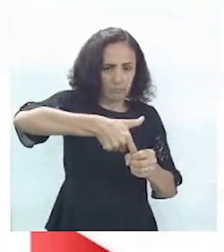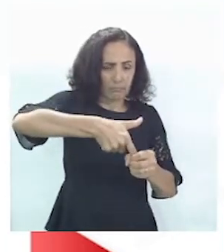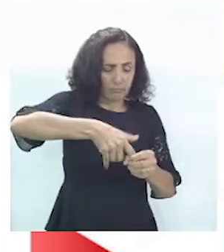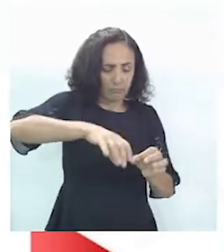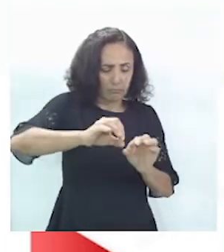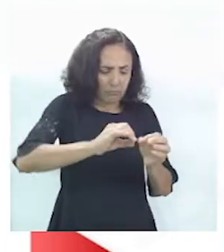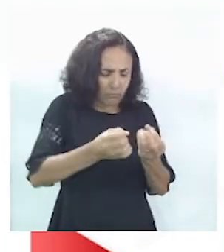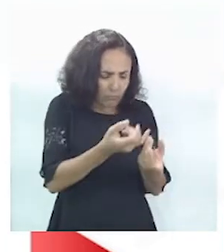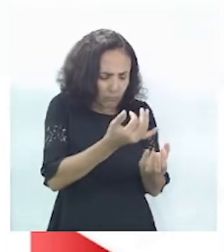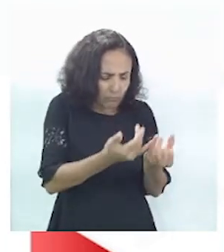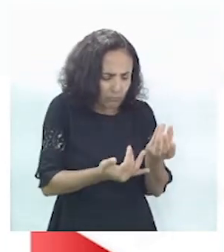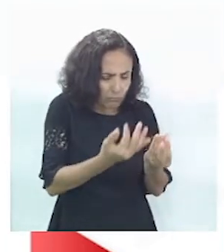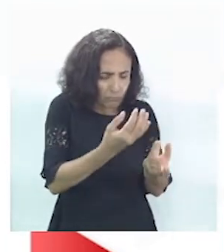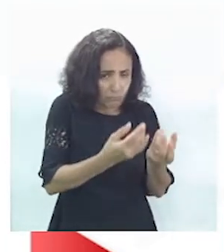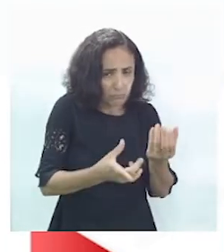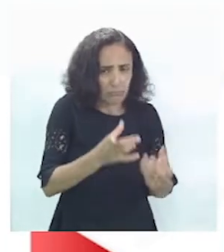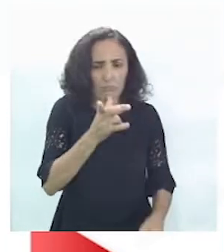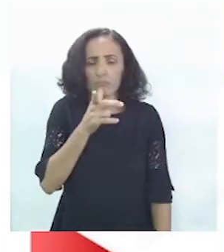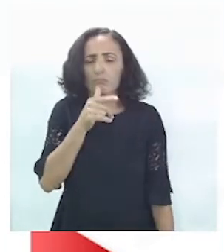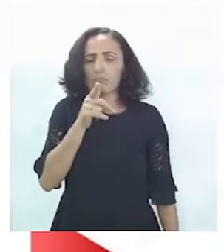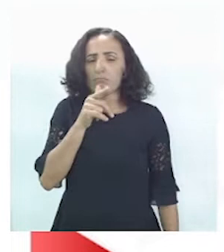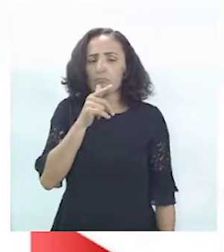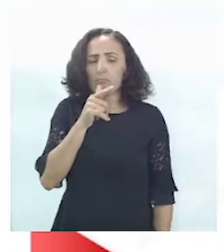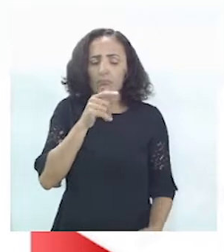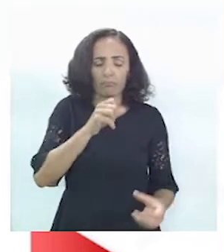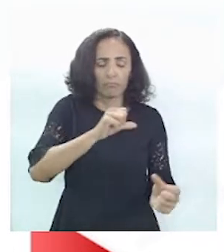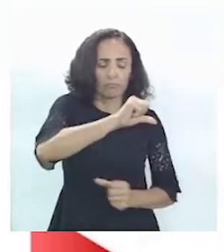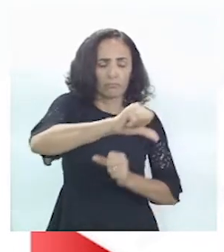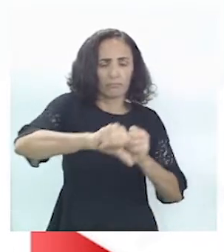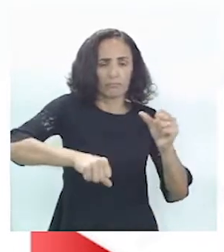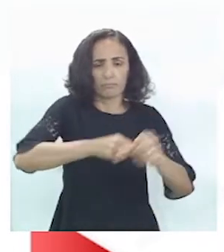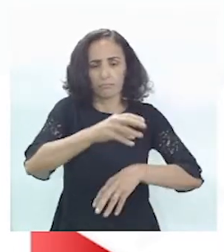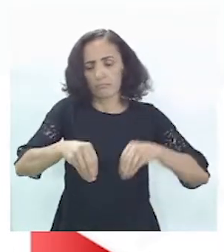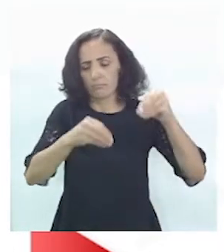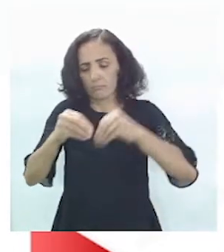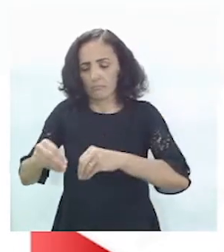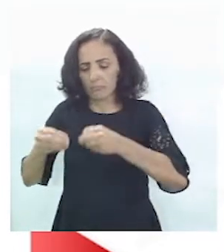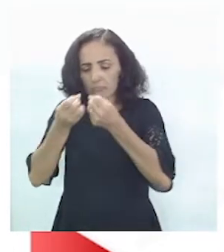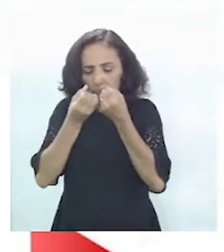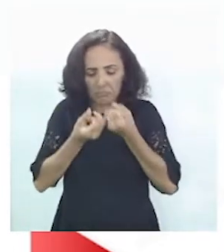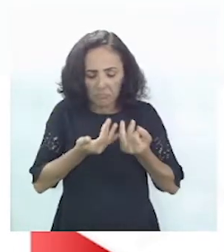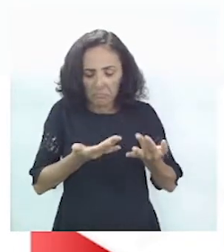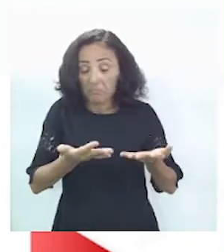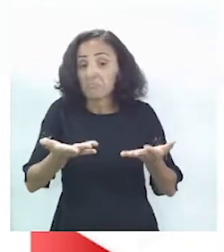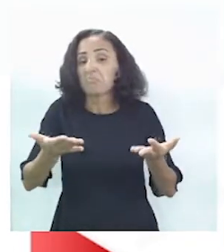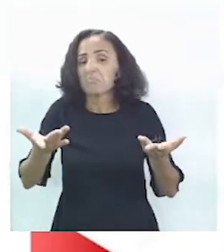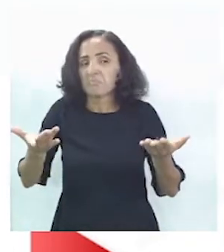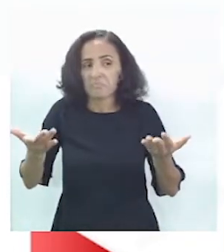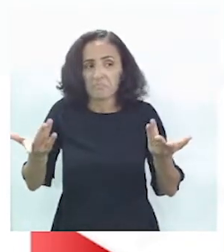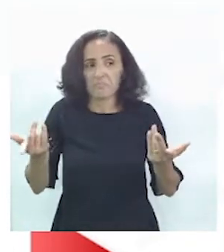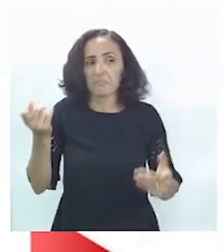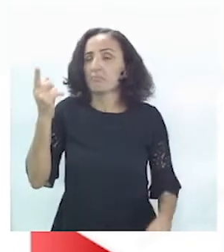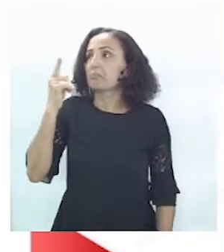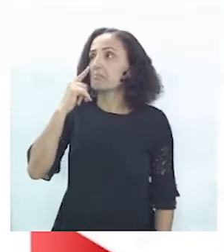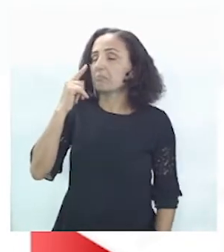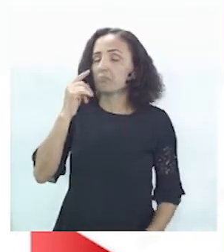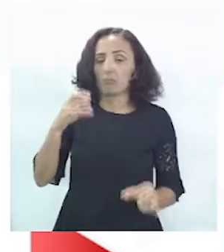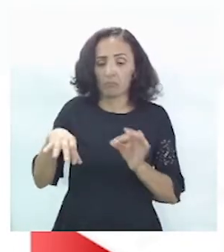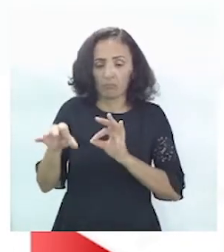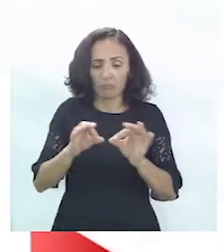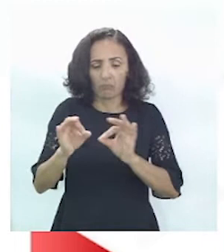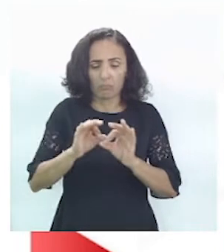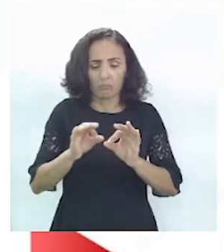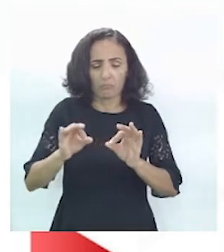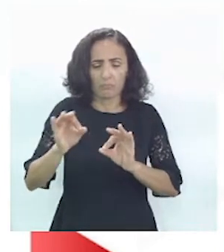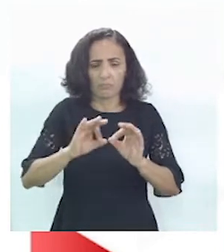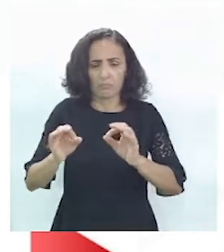vai aquecer a água, isso transformando-a em vapor. Este vapor aí, ele é conduzido a